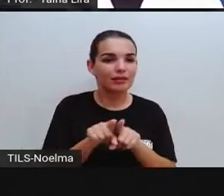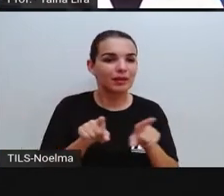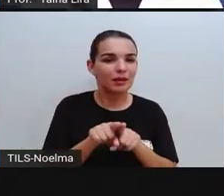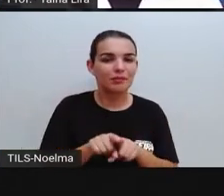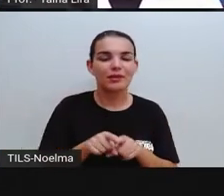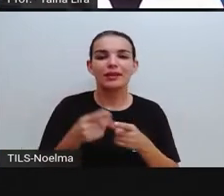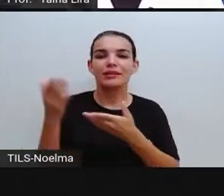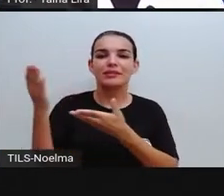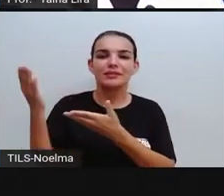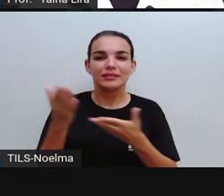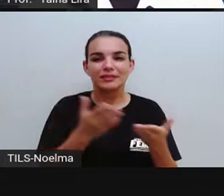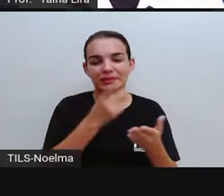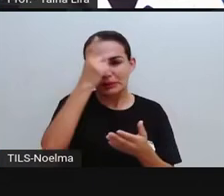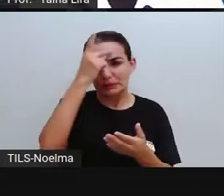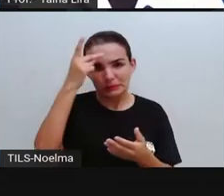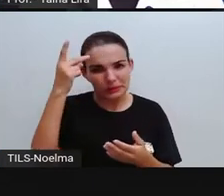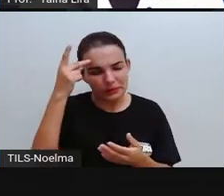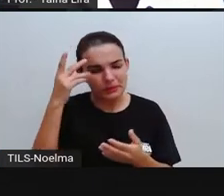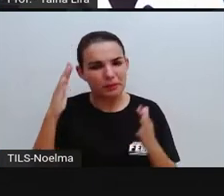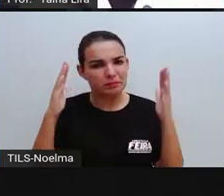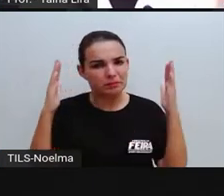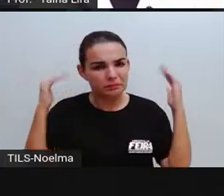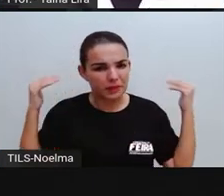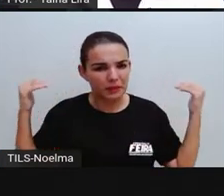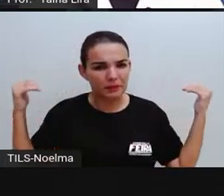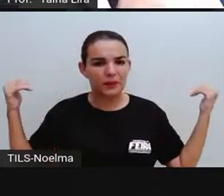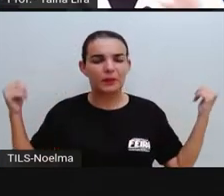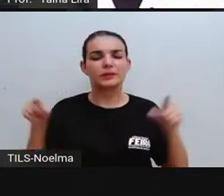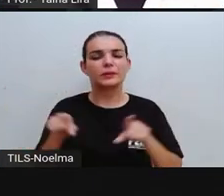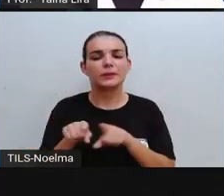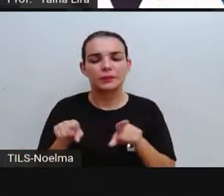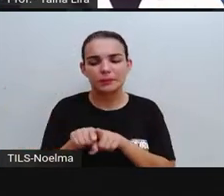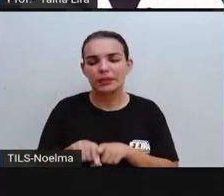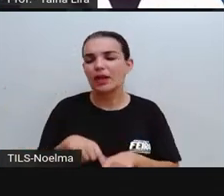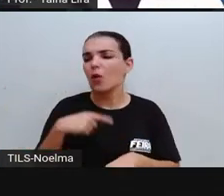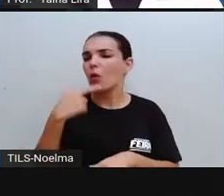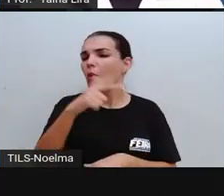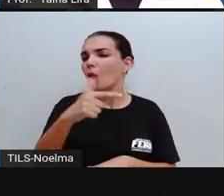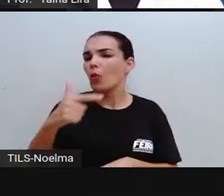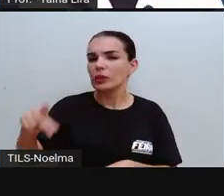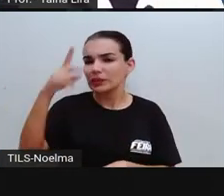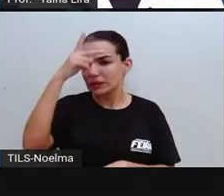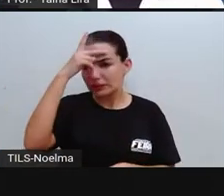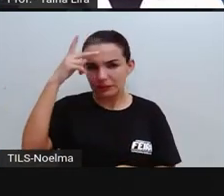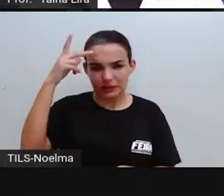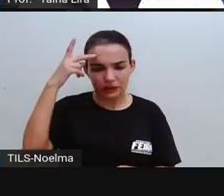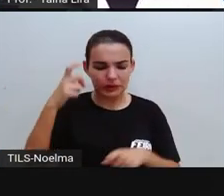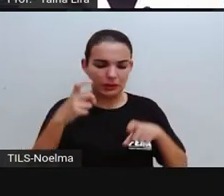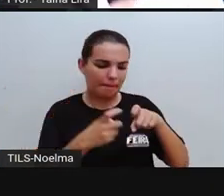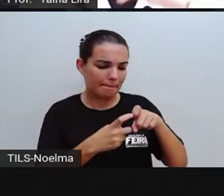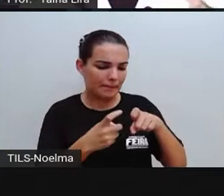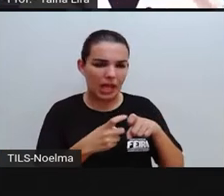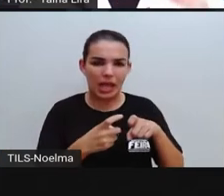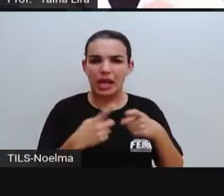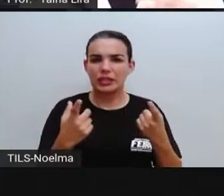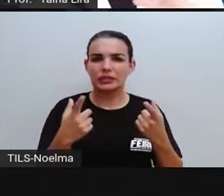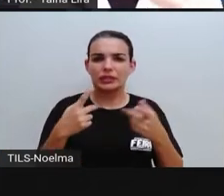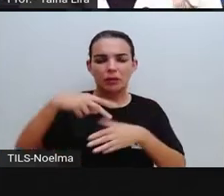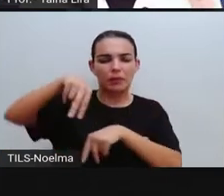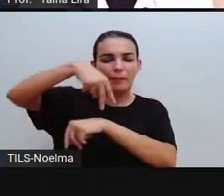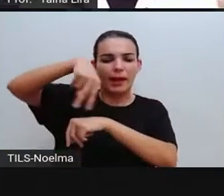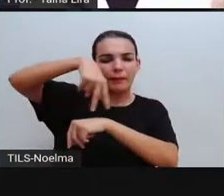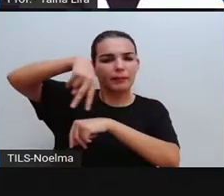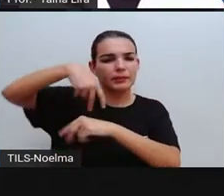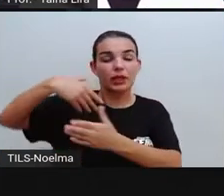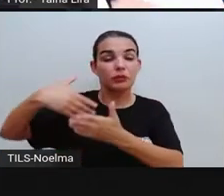vários convidados, não só ator, cantor, ele também recebia, né, médicos, bailarinos, enfim,